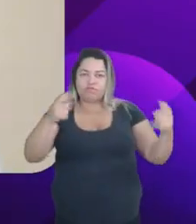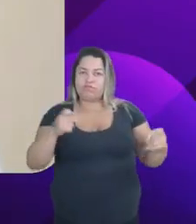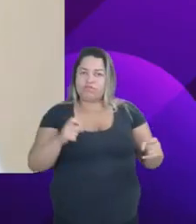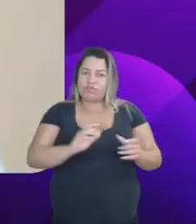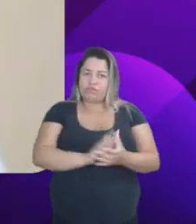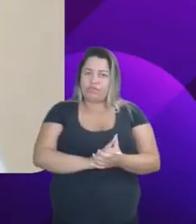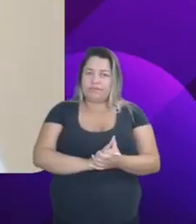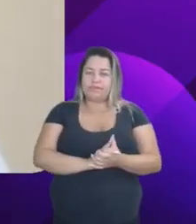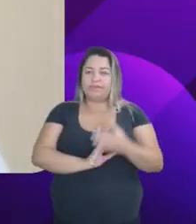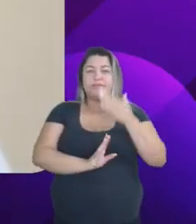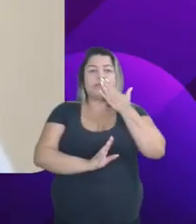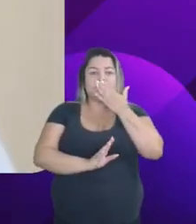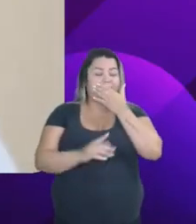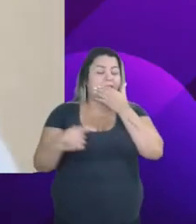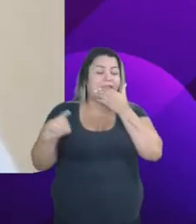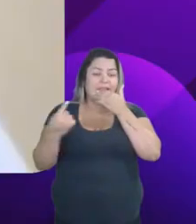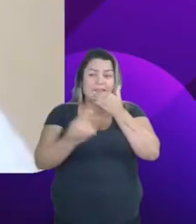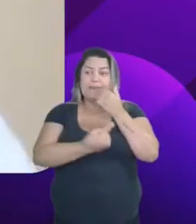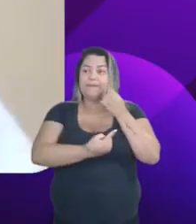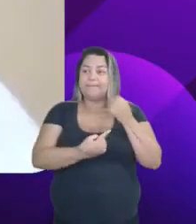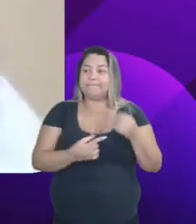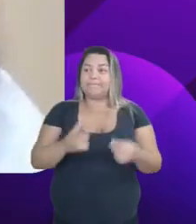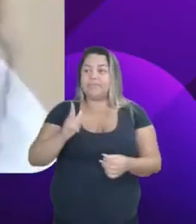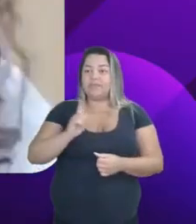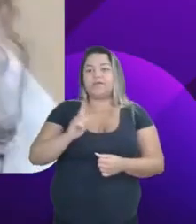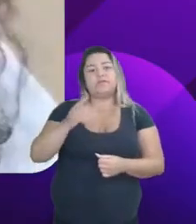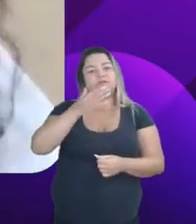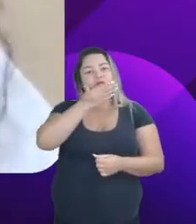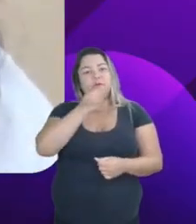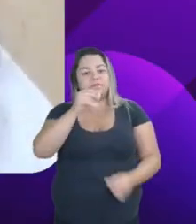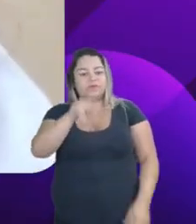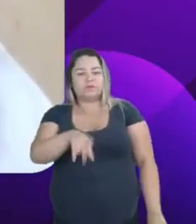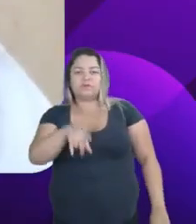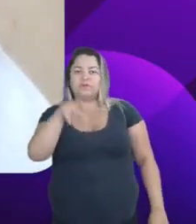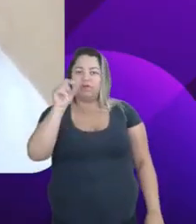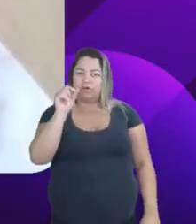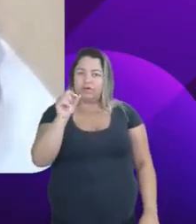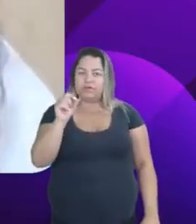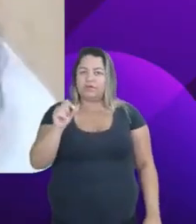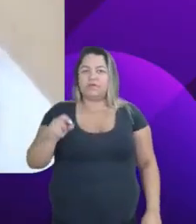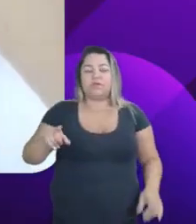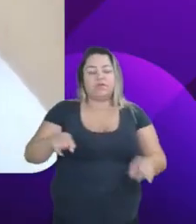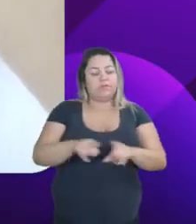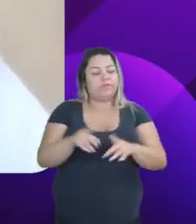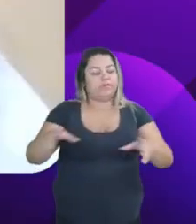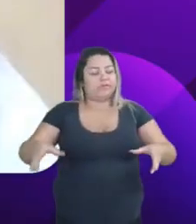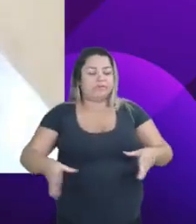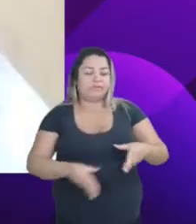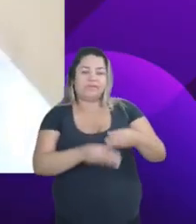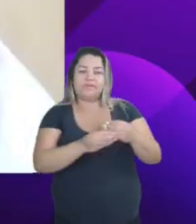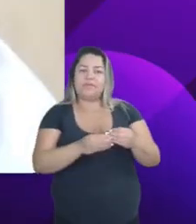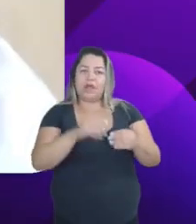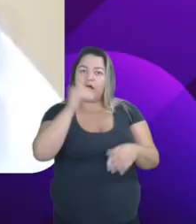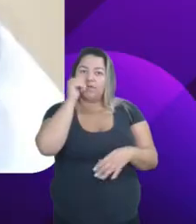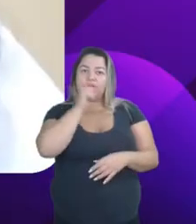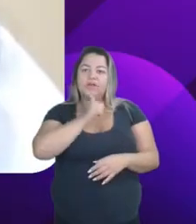aí é uma responsabilidade que nós temos que ter. Então, quando esse homem escolhe aplicar a violência contra a sua mulher,